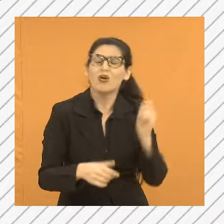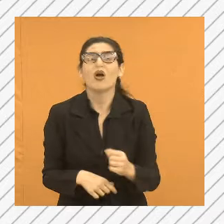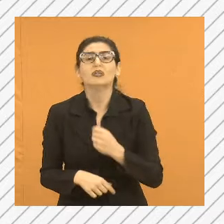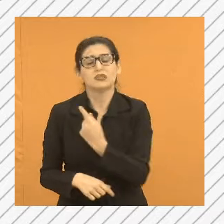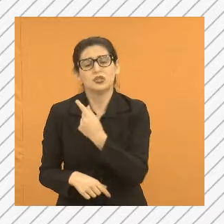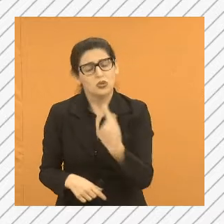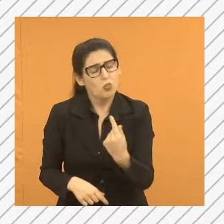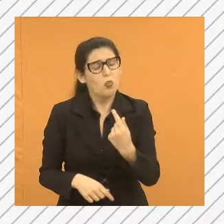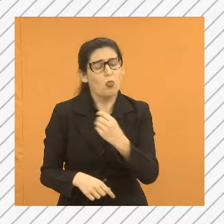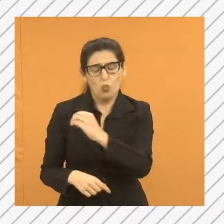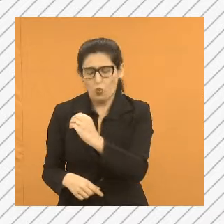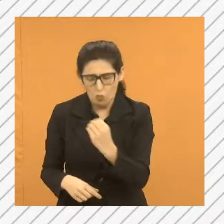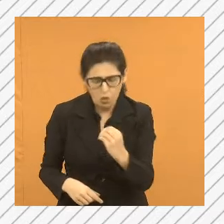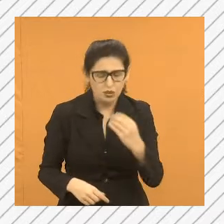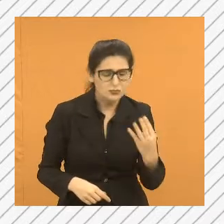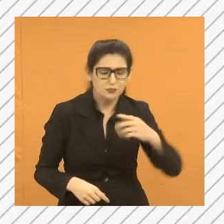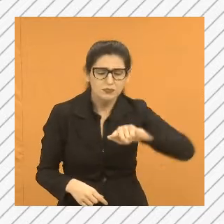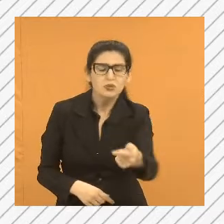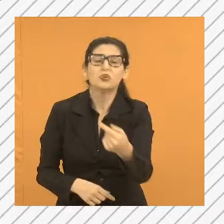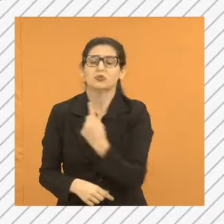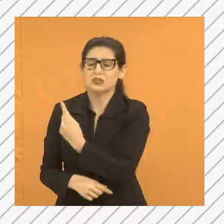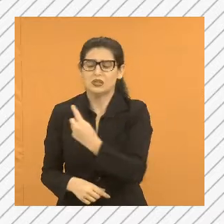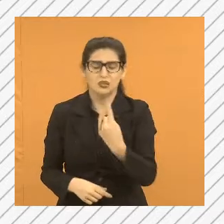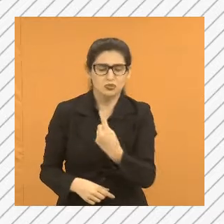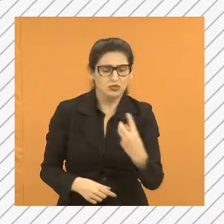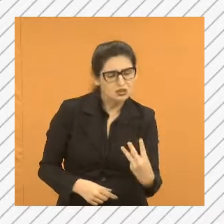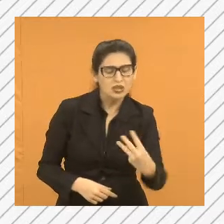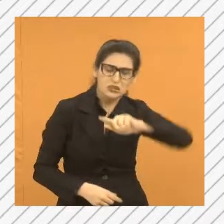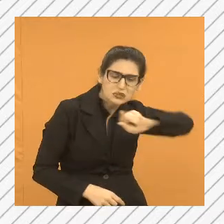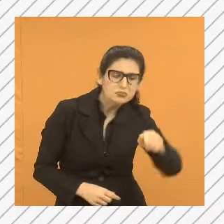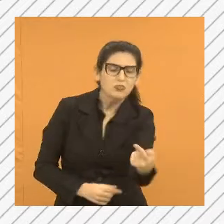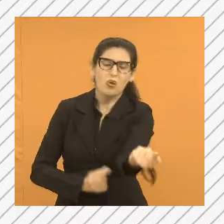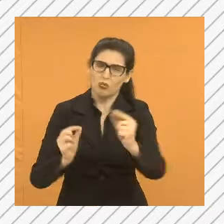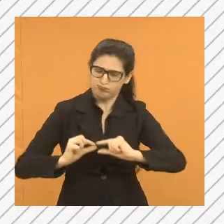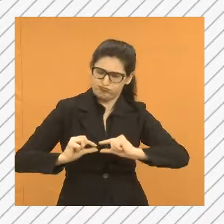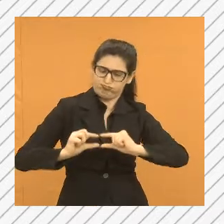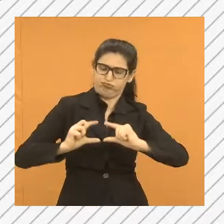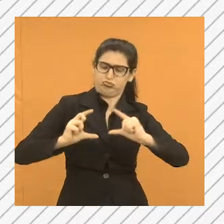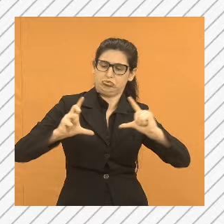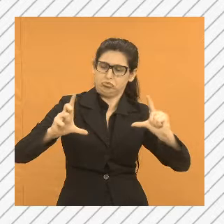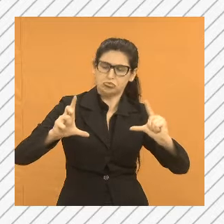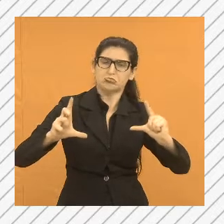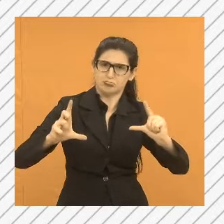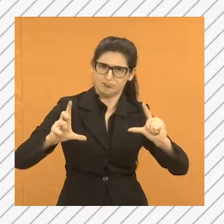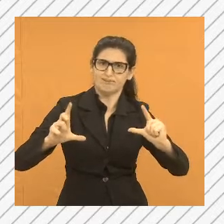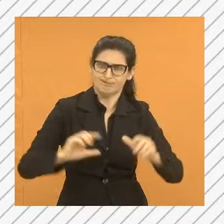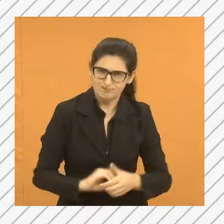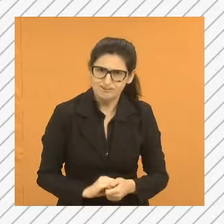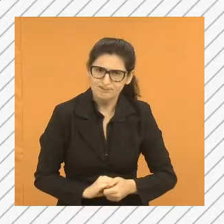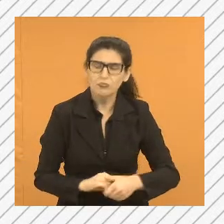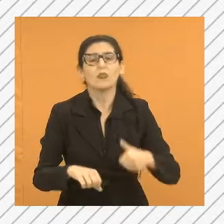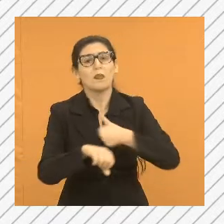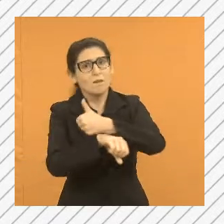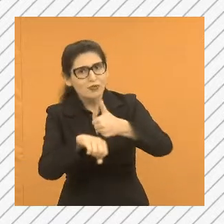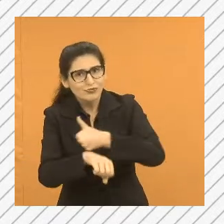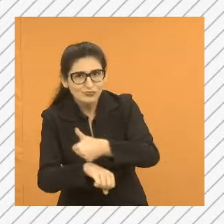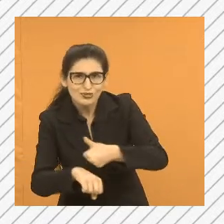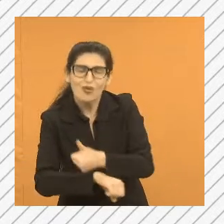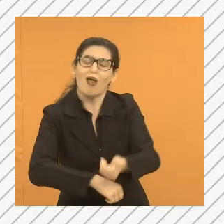104.000 para 213.000, e muito desse aumento veio em função do trabalho feito